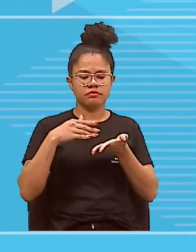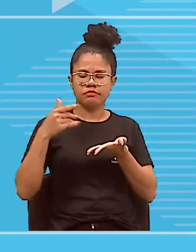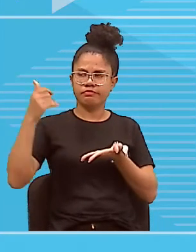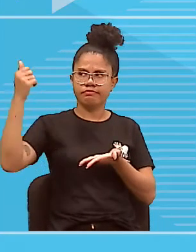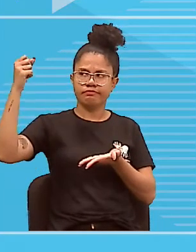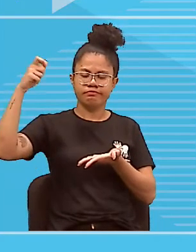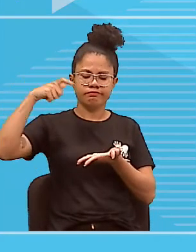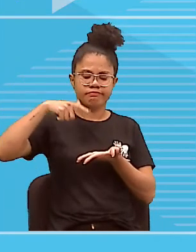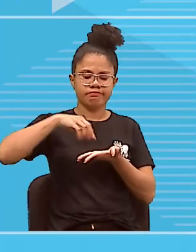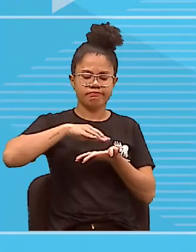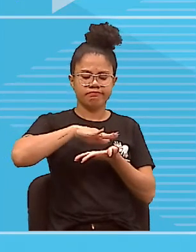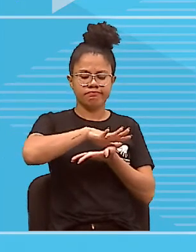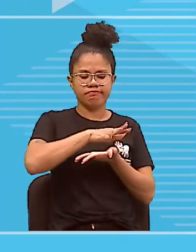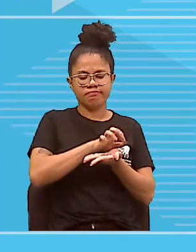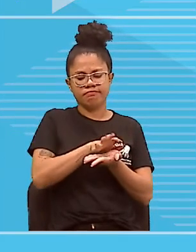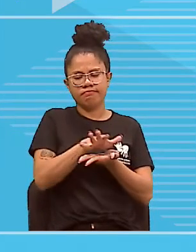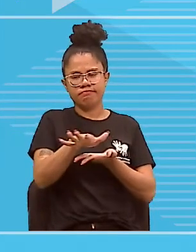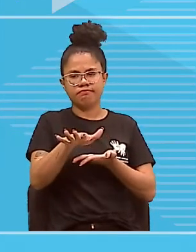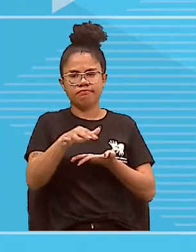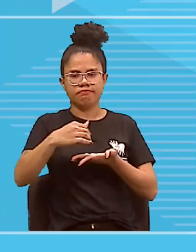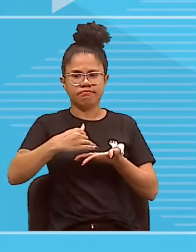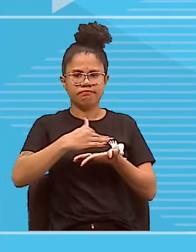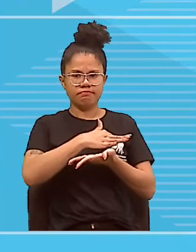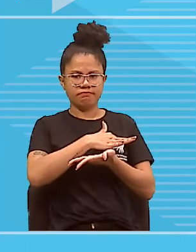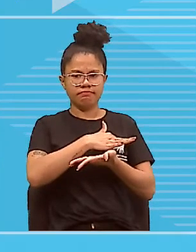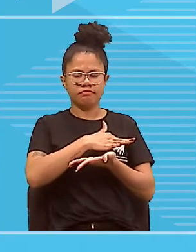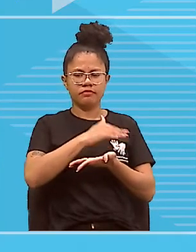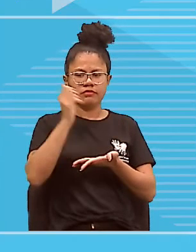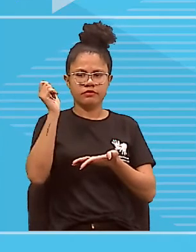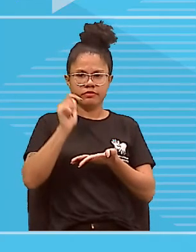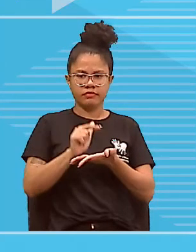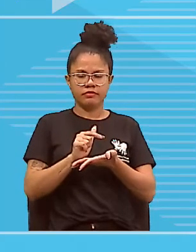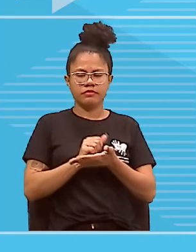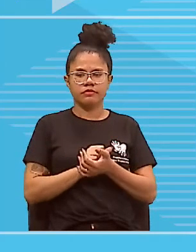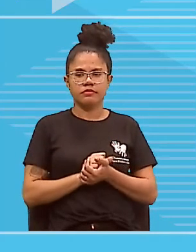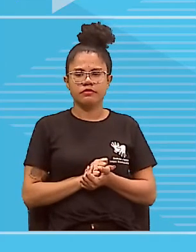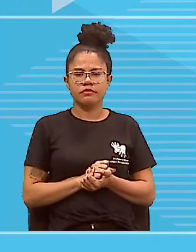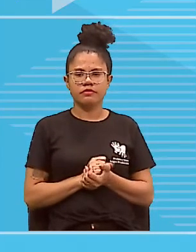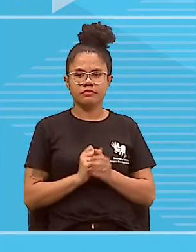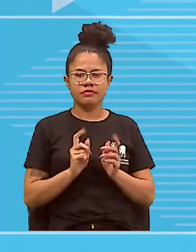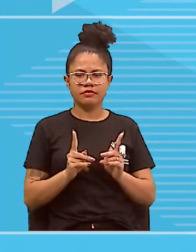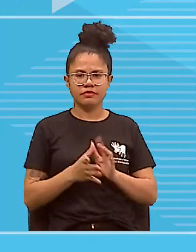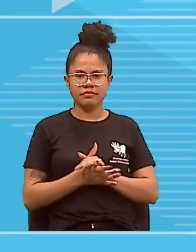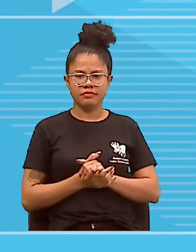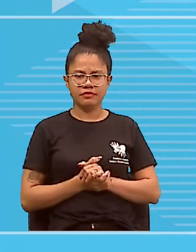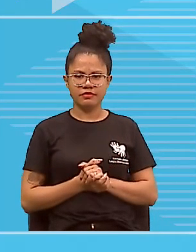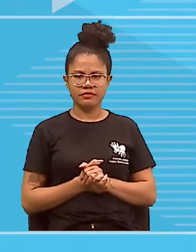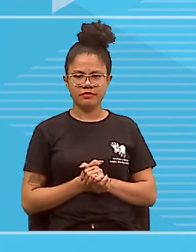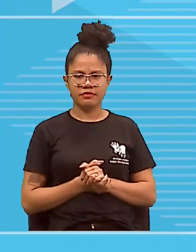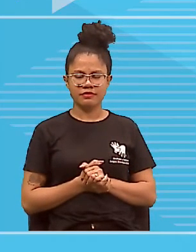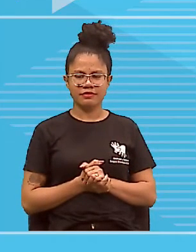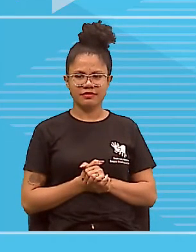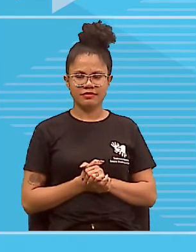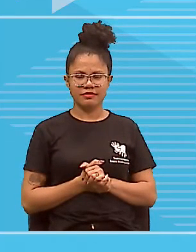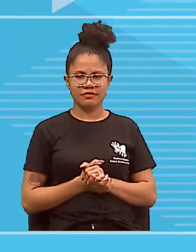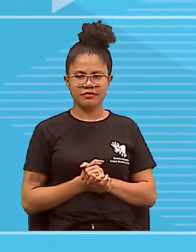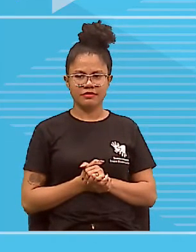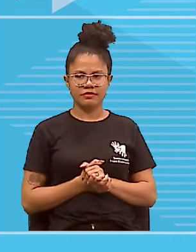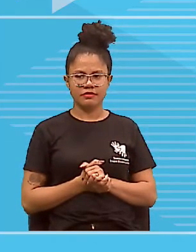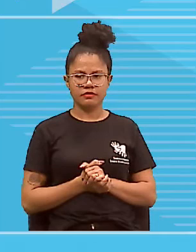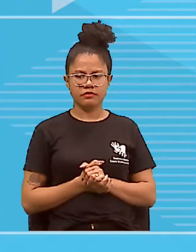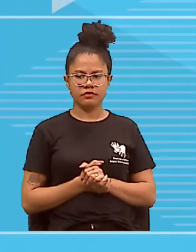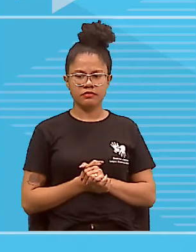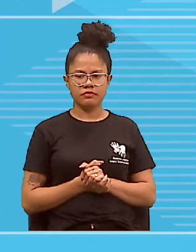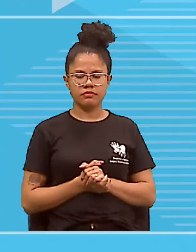sequência de espalhamentos para a luz beleza galerinha show de bola